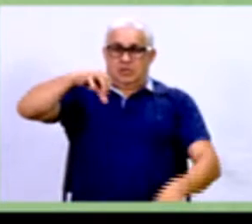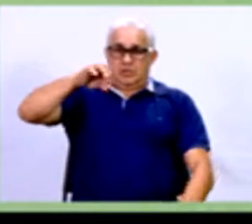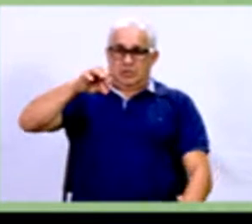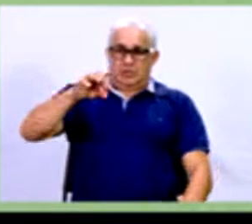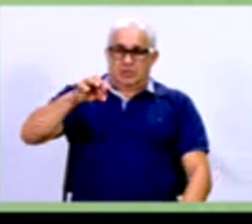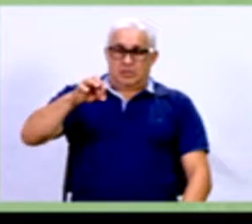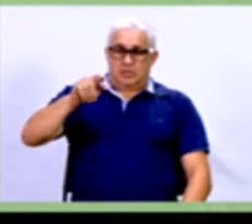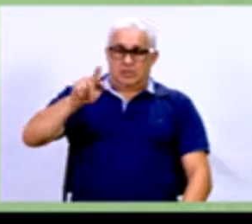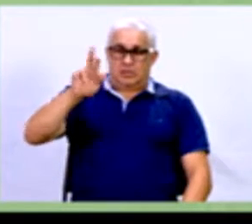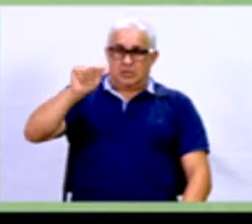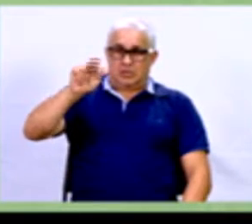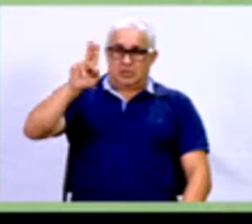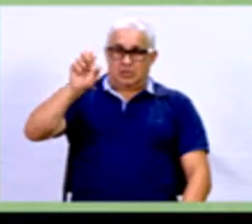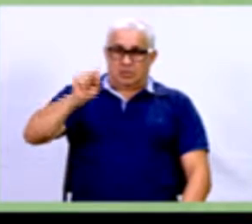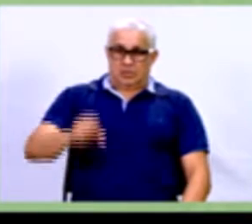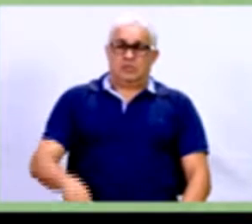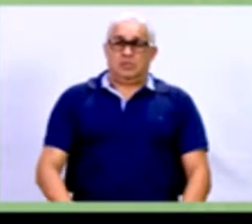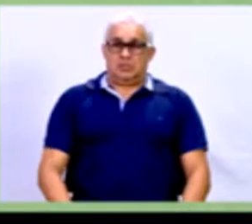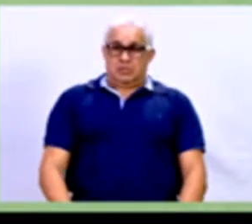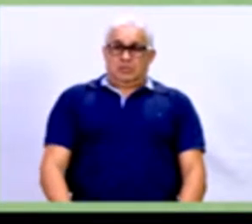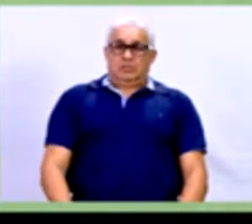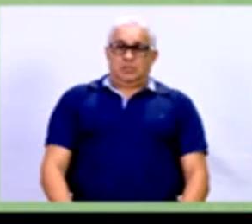graus, ok?